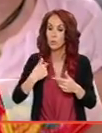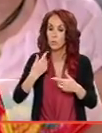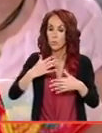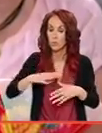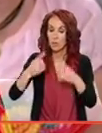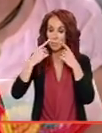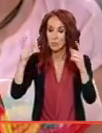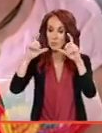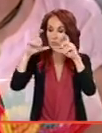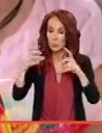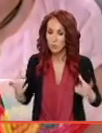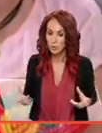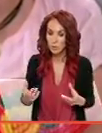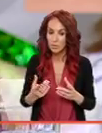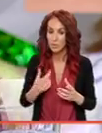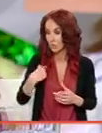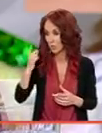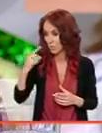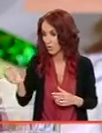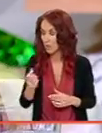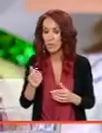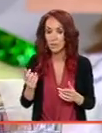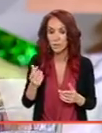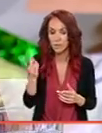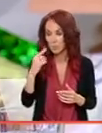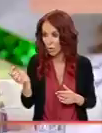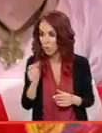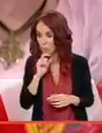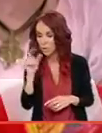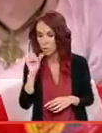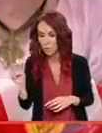Está bom o calor, temos tempo para mais, vamos embora. Vamos refrescar o público. Agora...